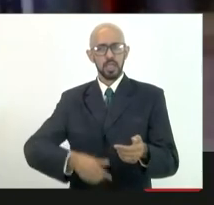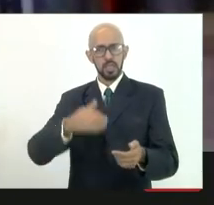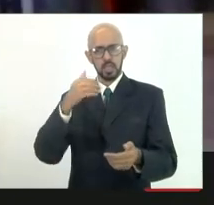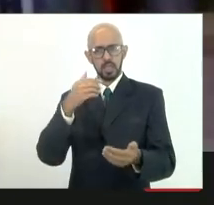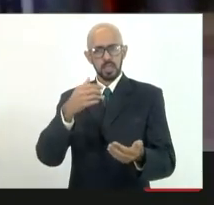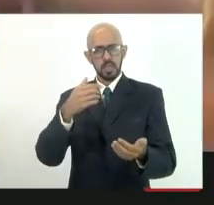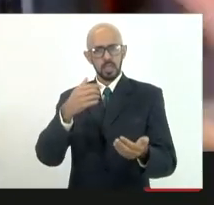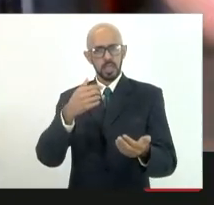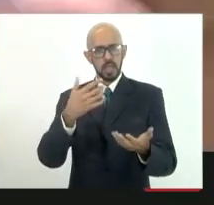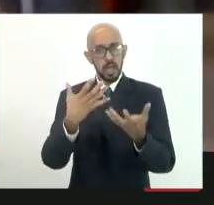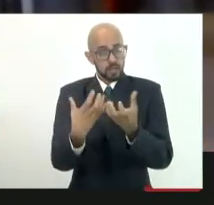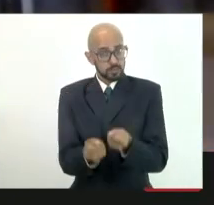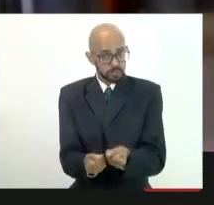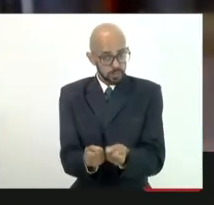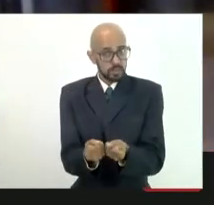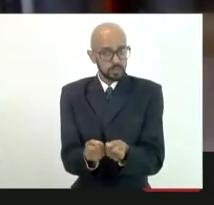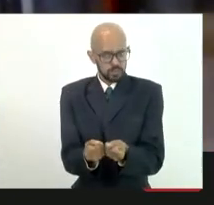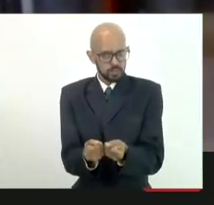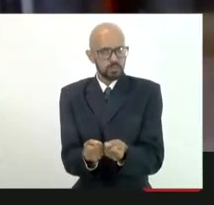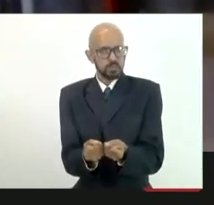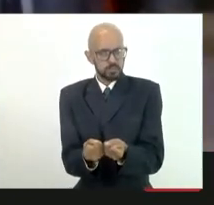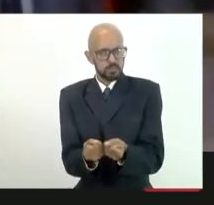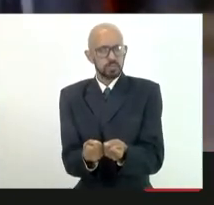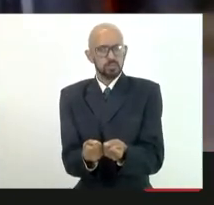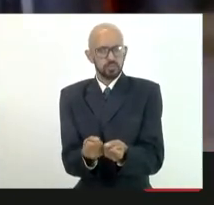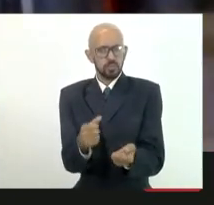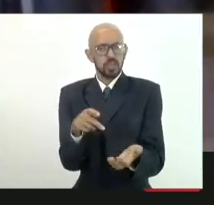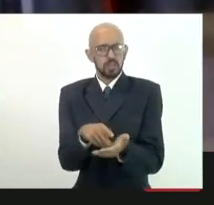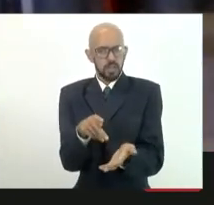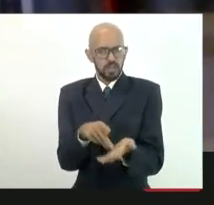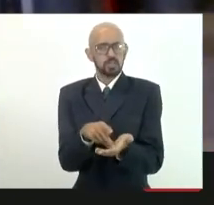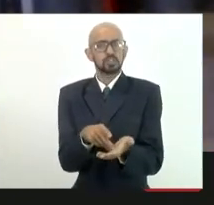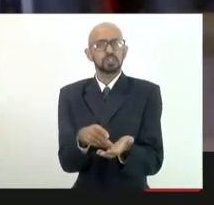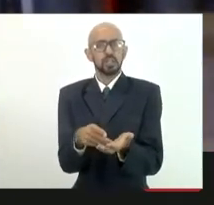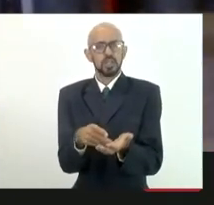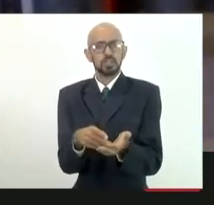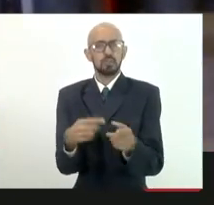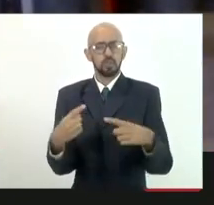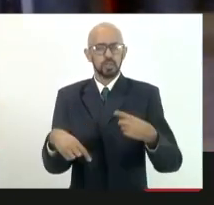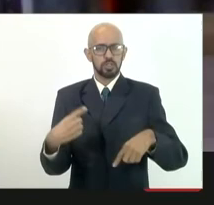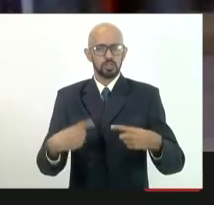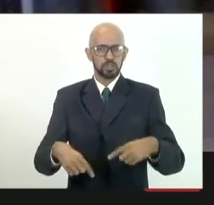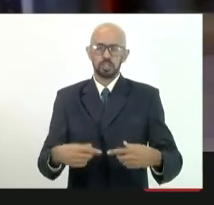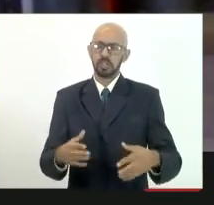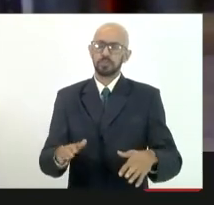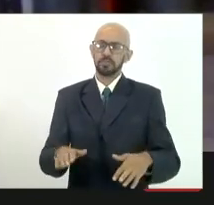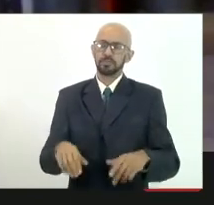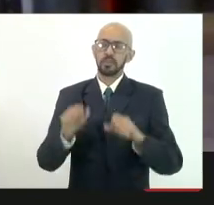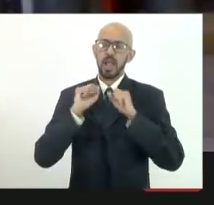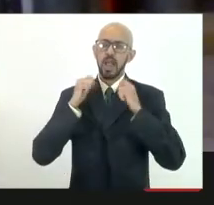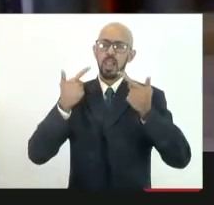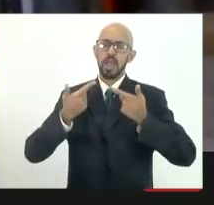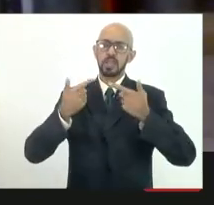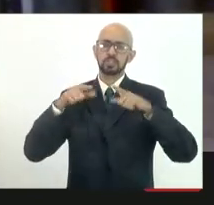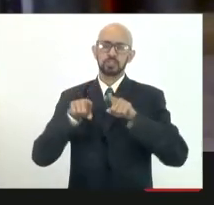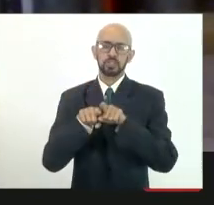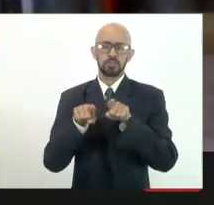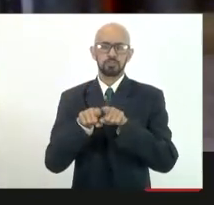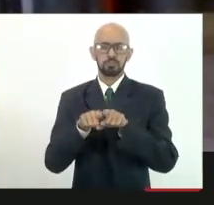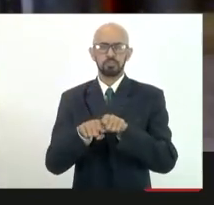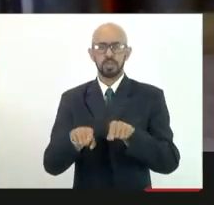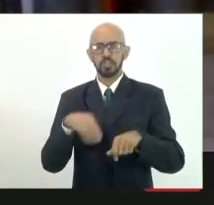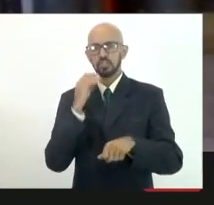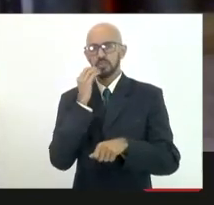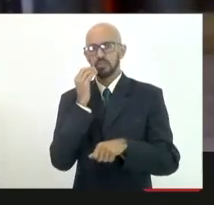talvez, do cumpra-se, muitas vezes desempenhado na Alerj, eu creio que seria muito interessante. Nós